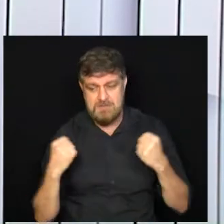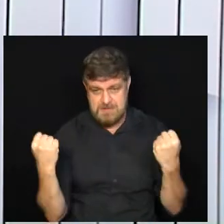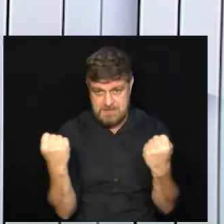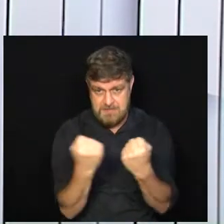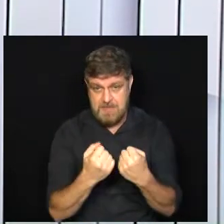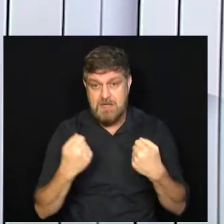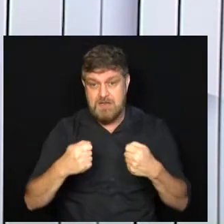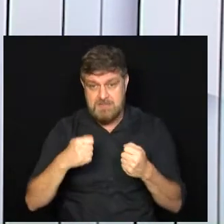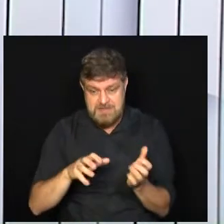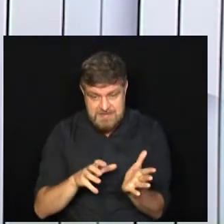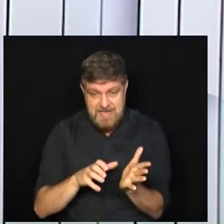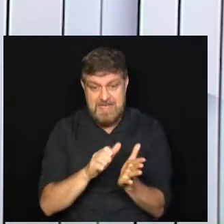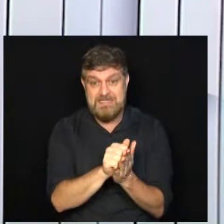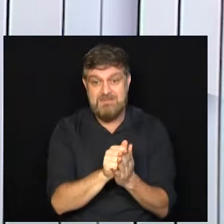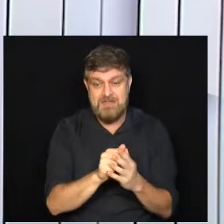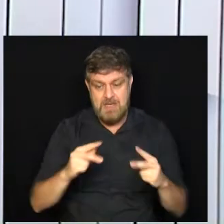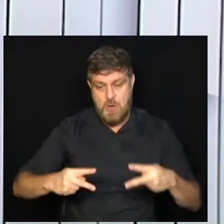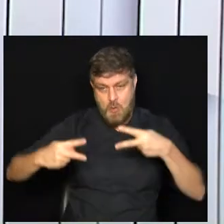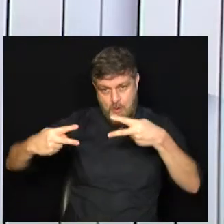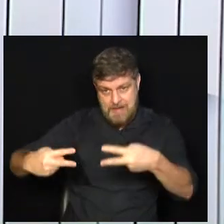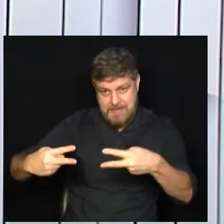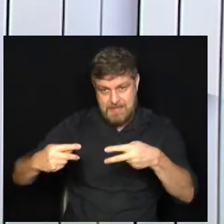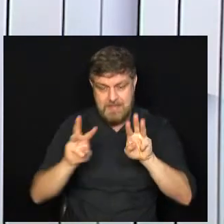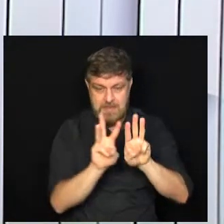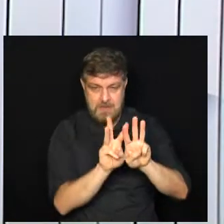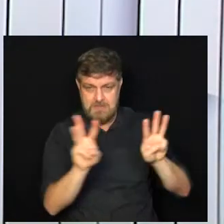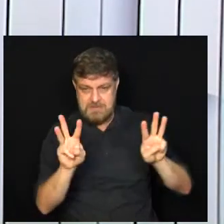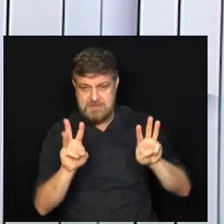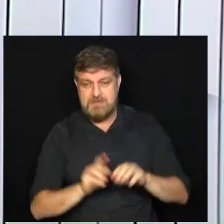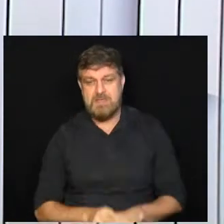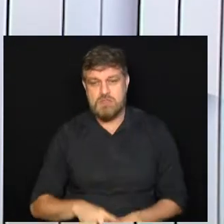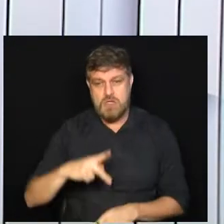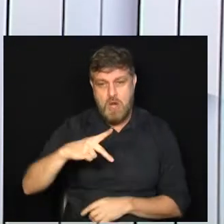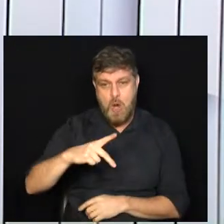preciso se inscrever no link. Vai lá no site